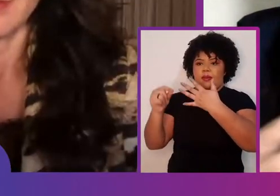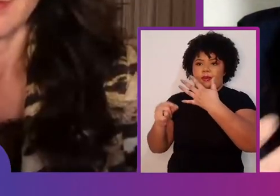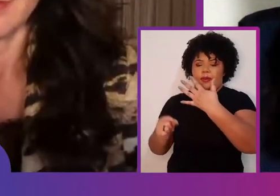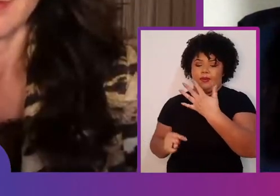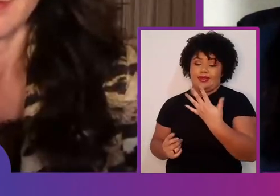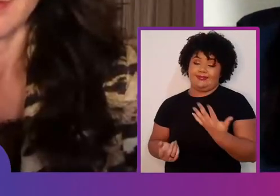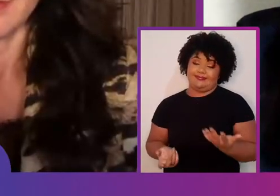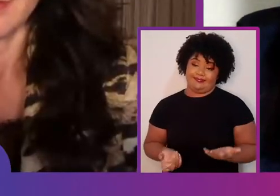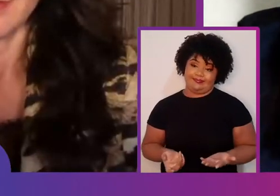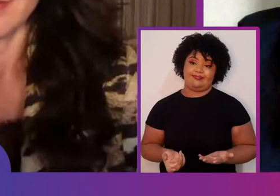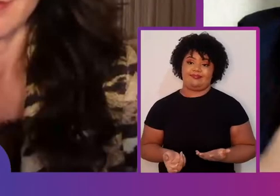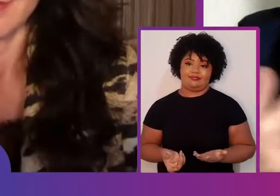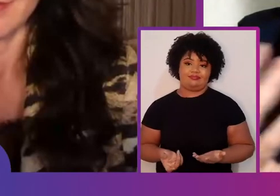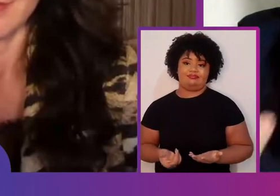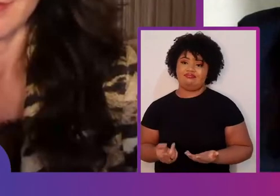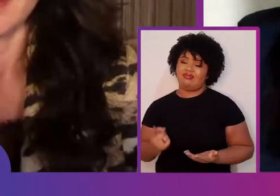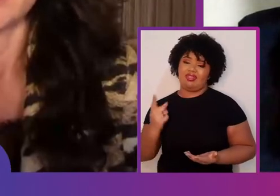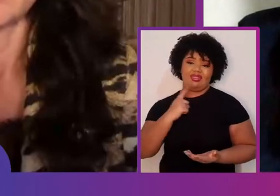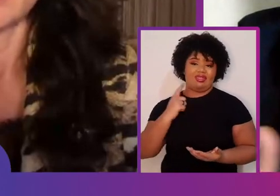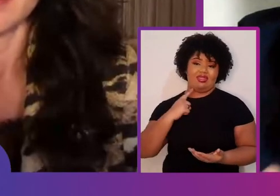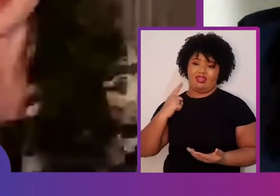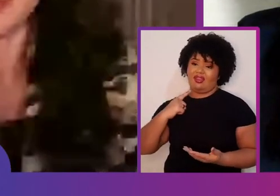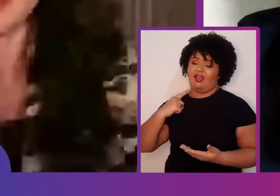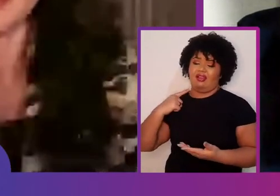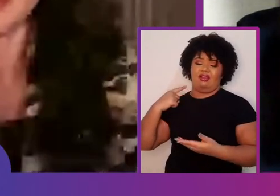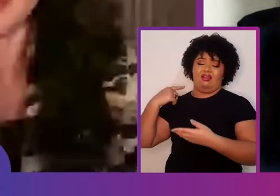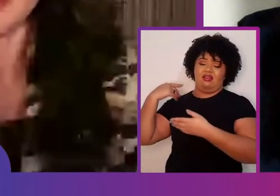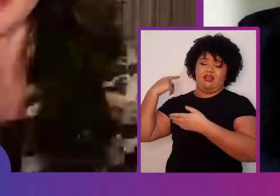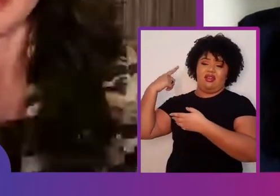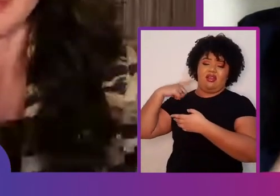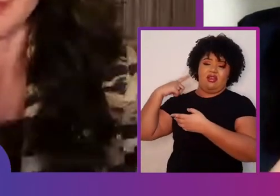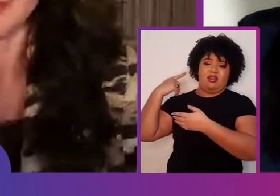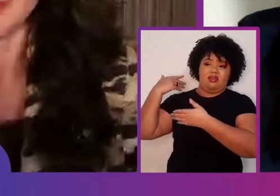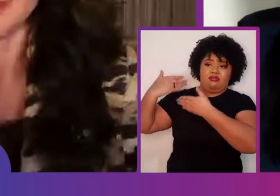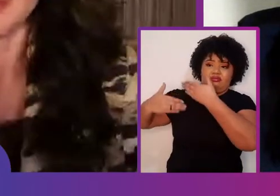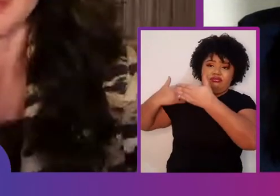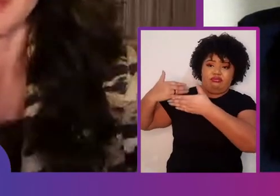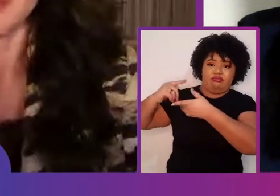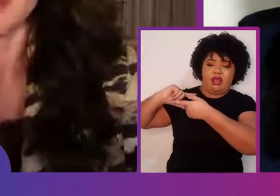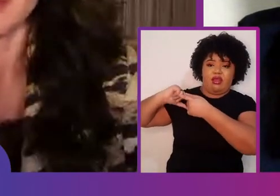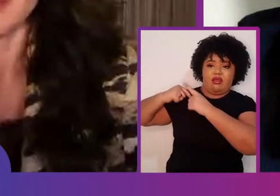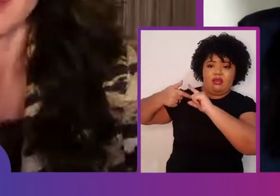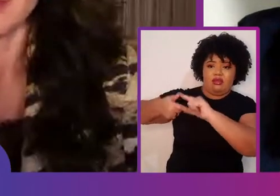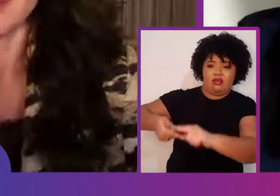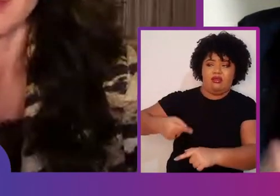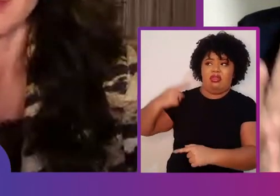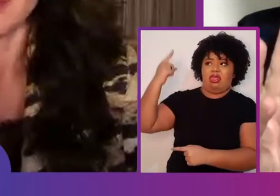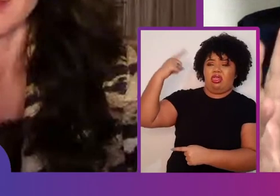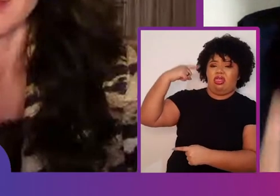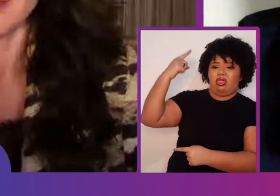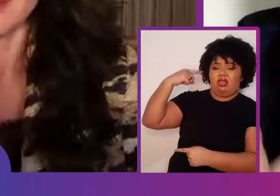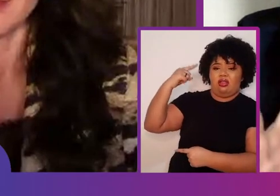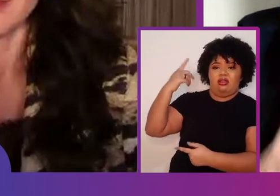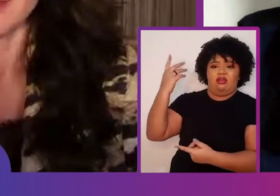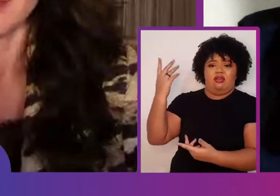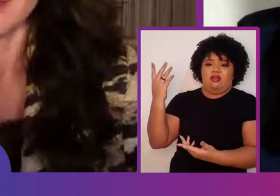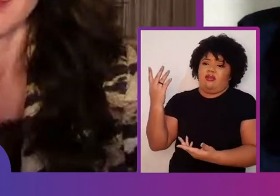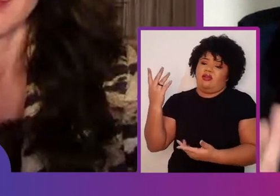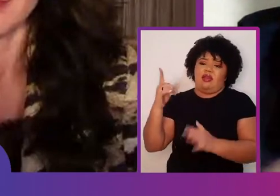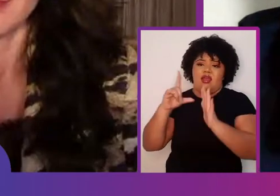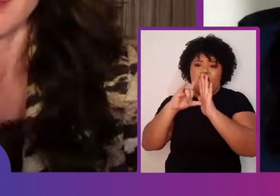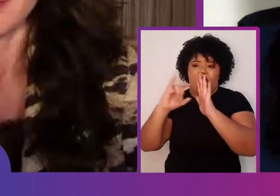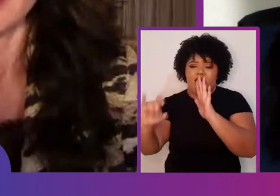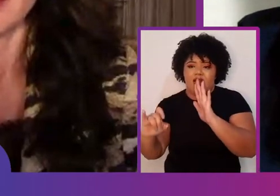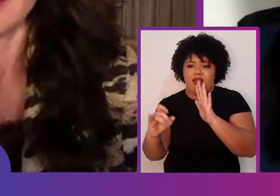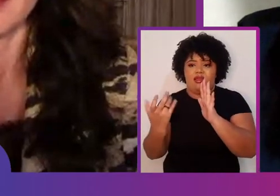é patriarcal, que é do universo da legislação, né, das leis, que é um